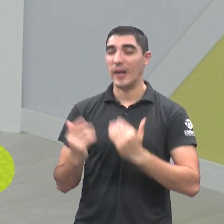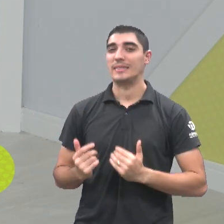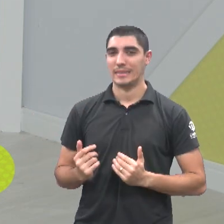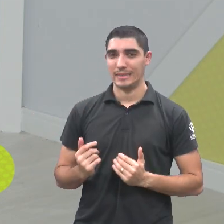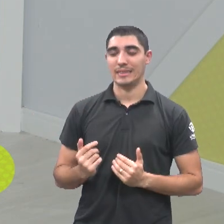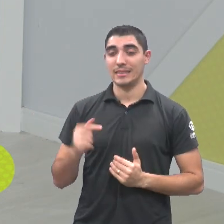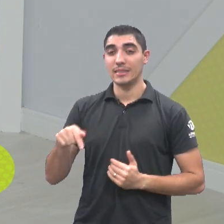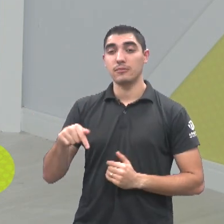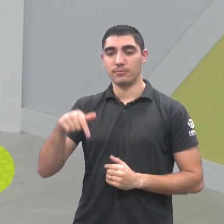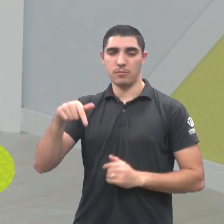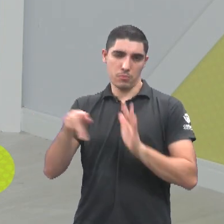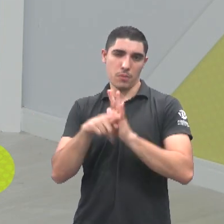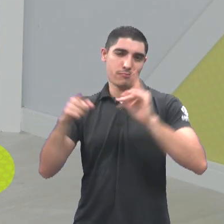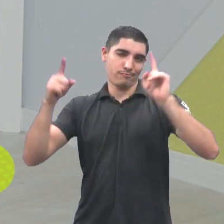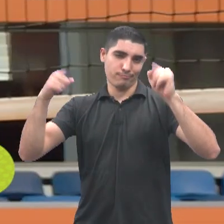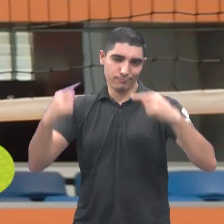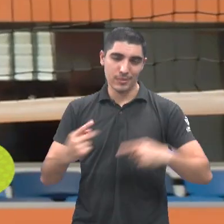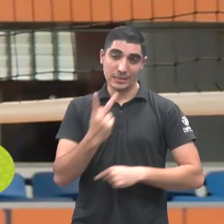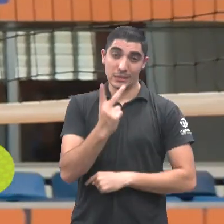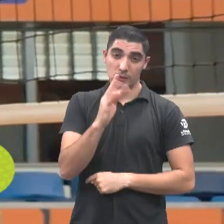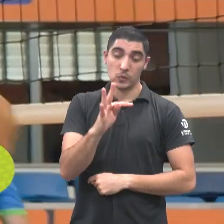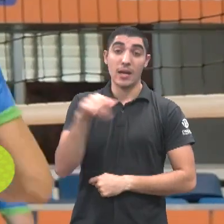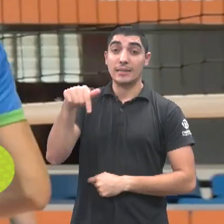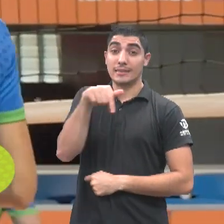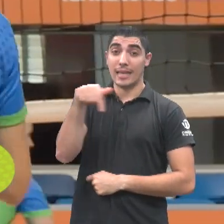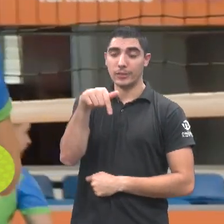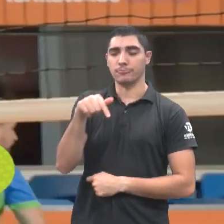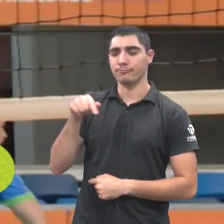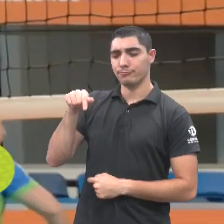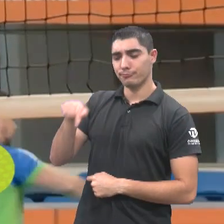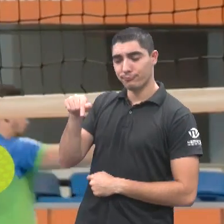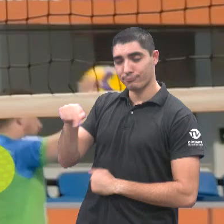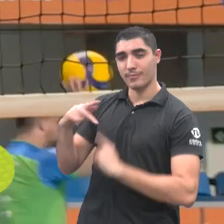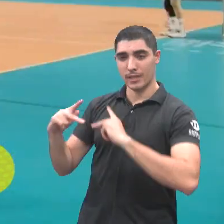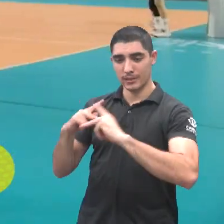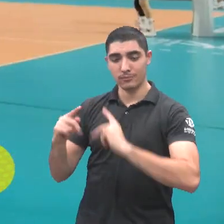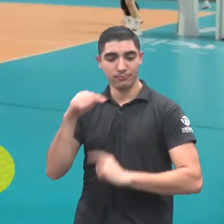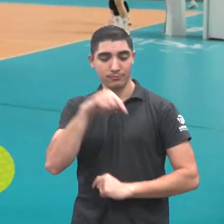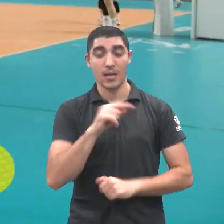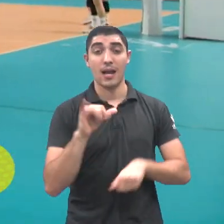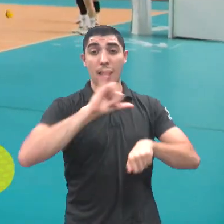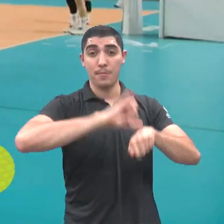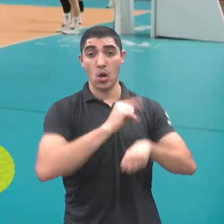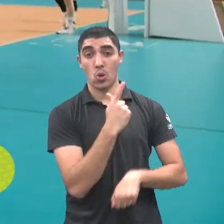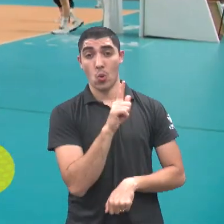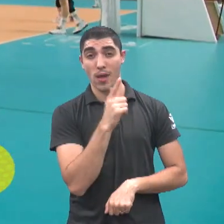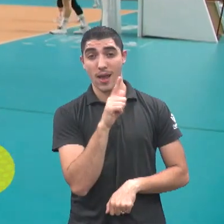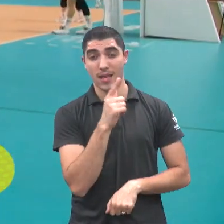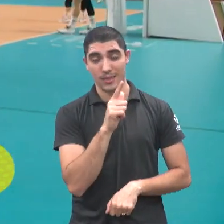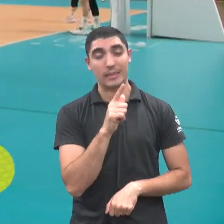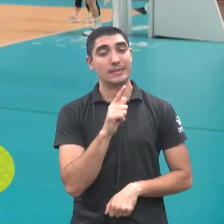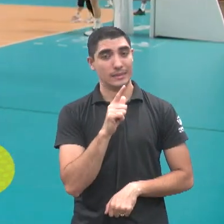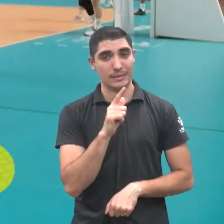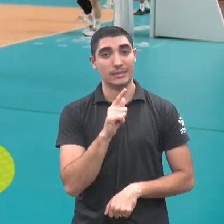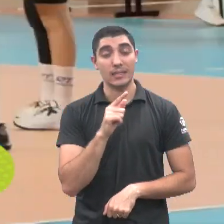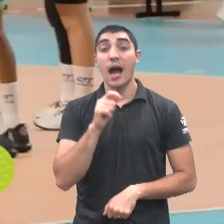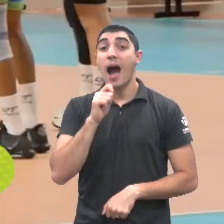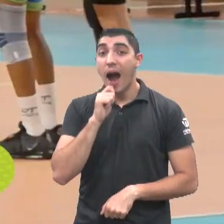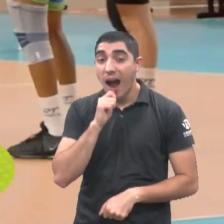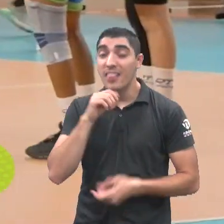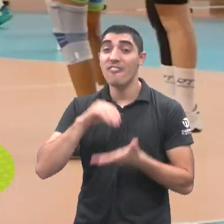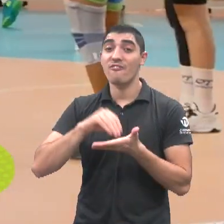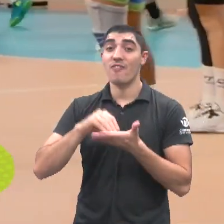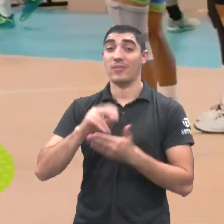do retorno da Superliga Masculina, e encara o Lanterna e já rebaixado Goiânia. Restando apenas 5 rodadas para terminar a fase